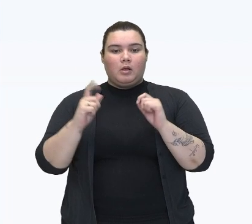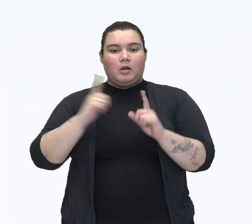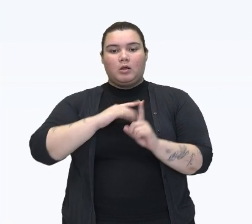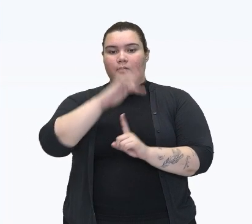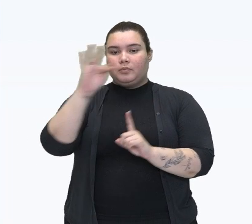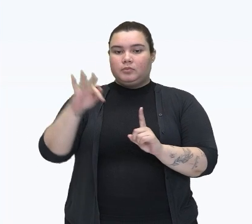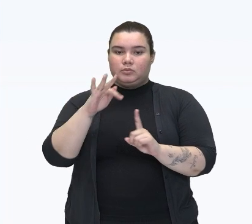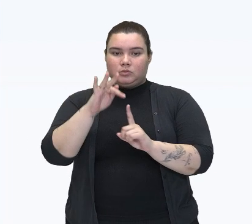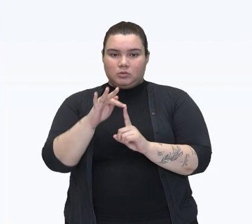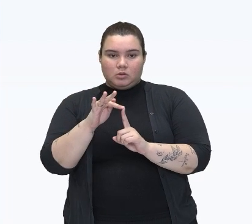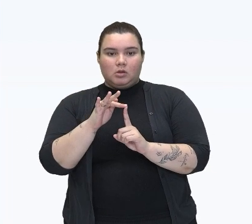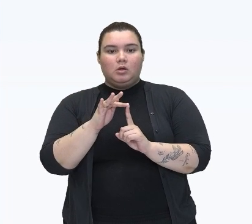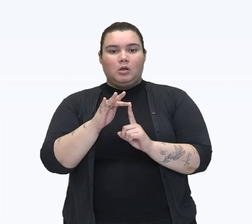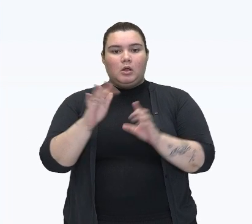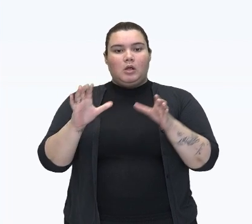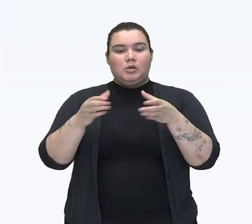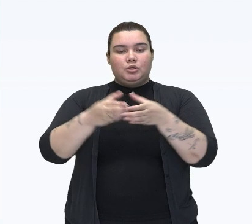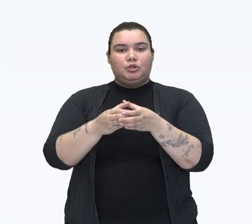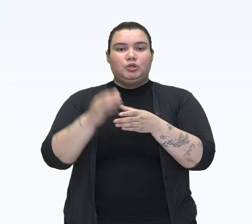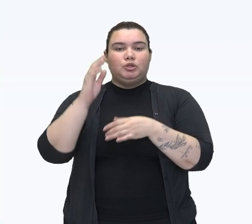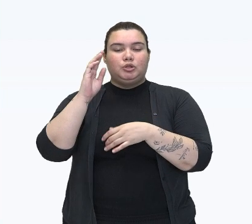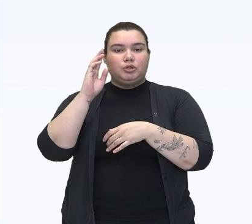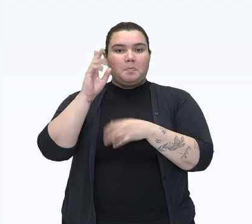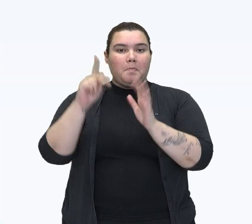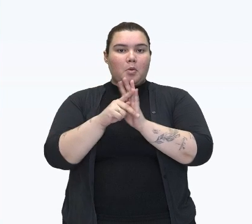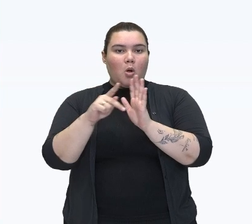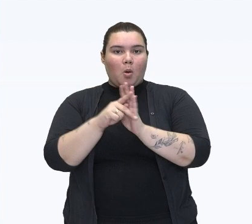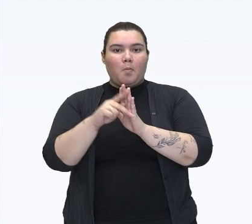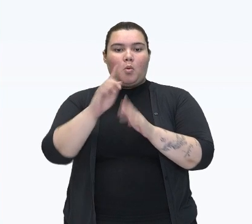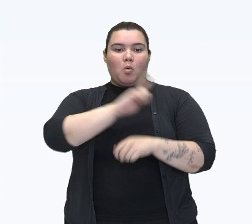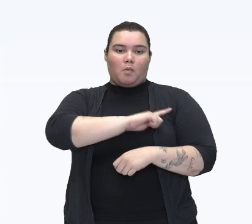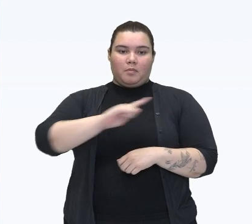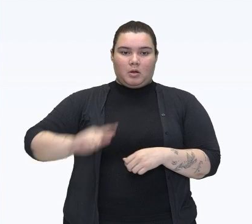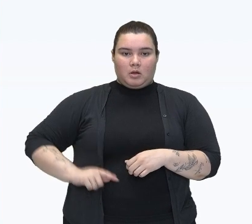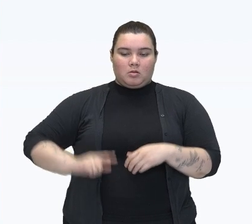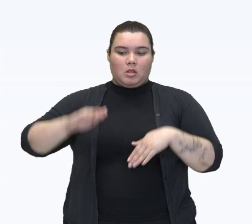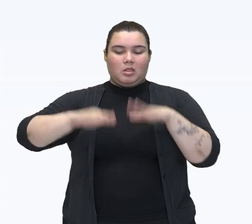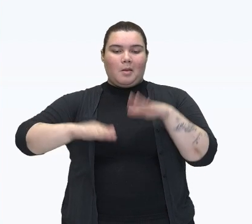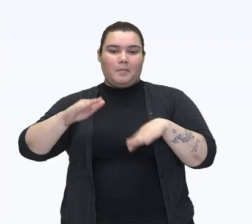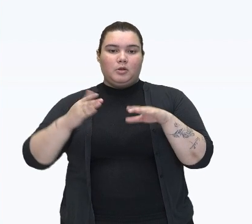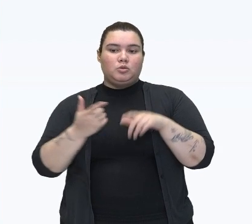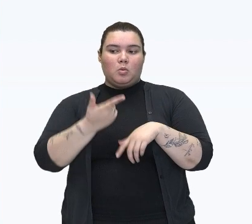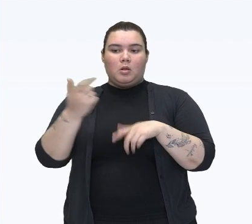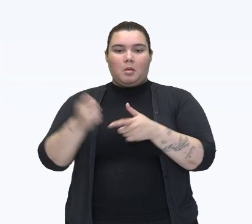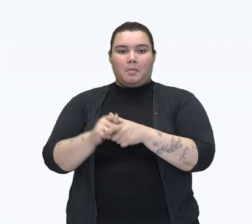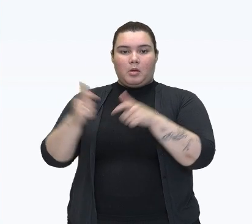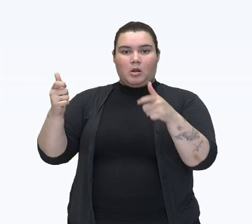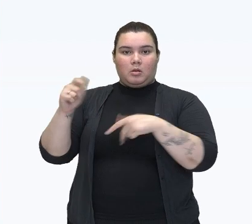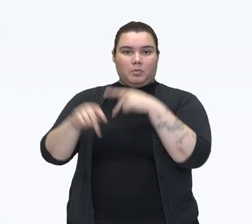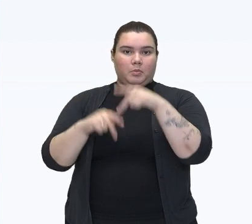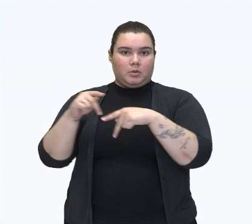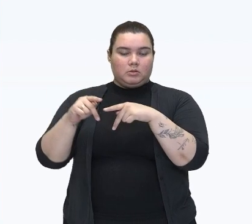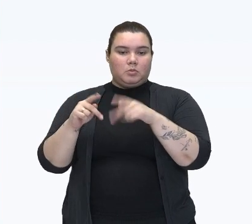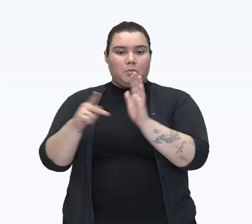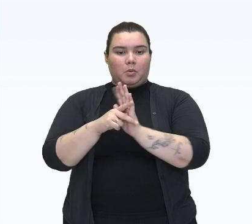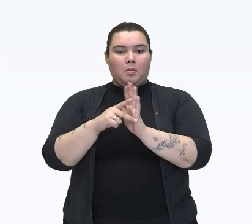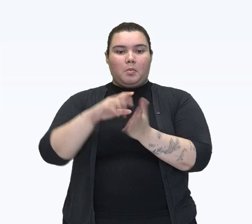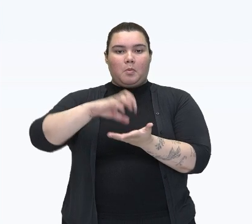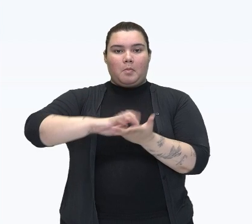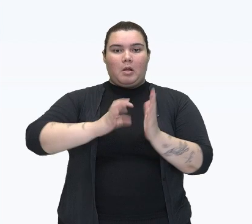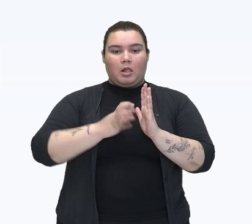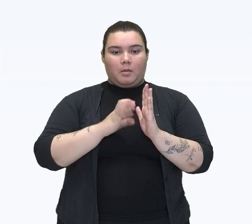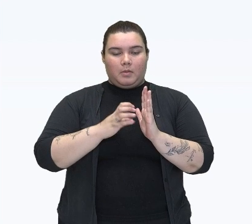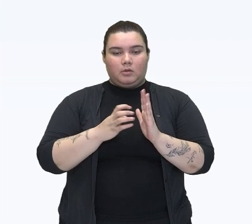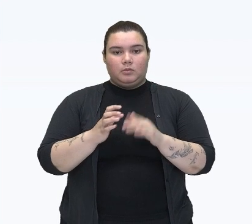função de chefe de governo e depende da maioria parlamentar para governar. Vejam lá, nós temos